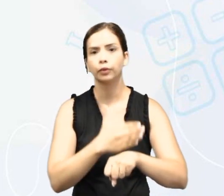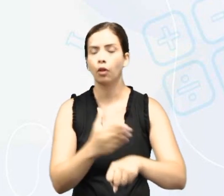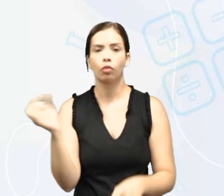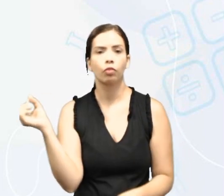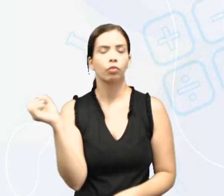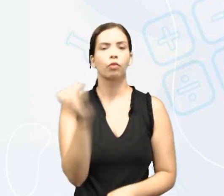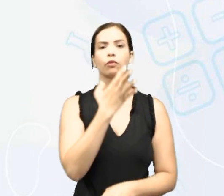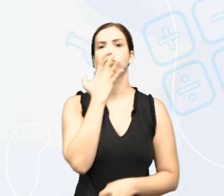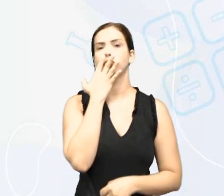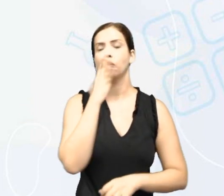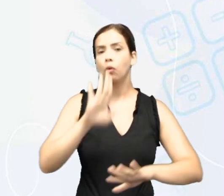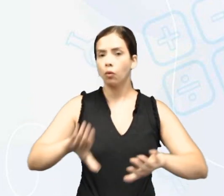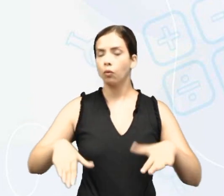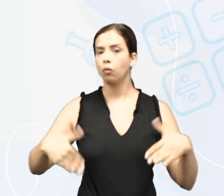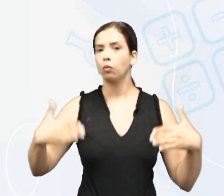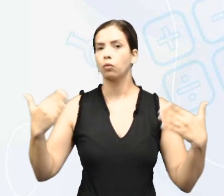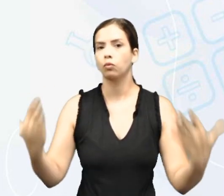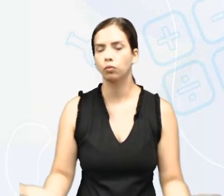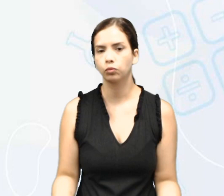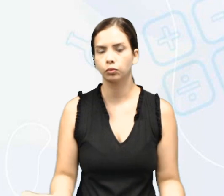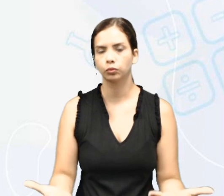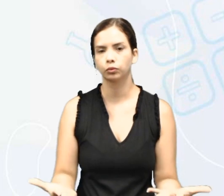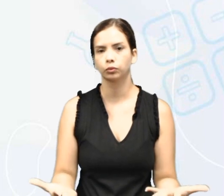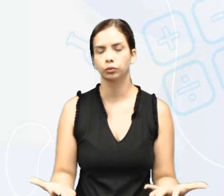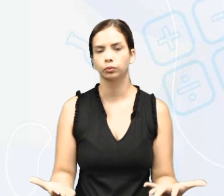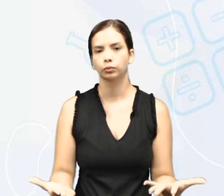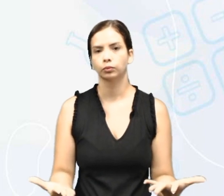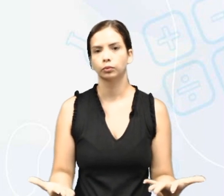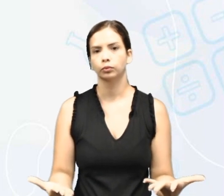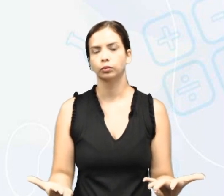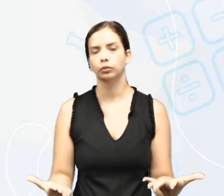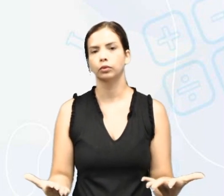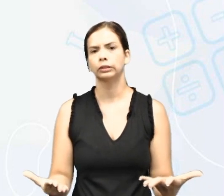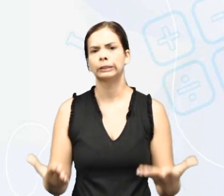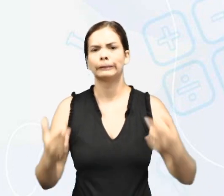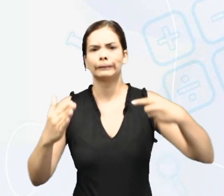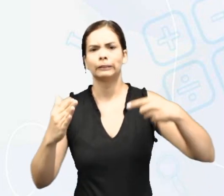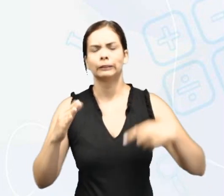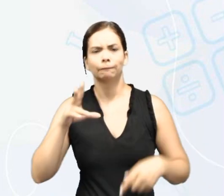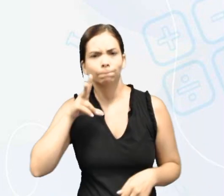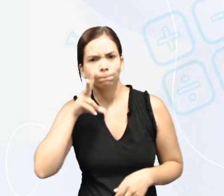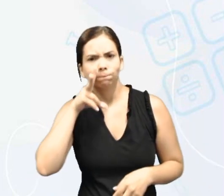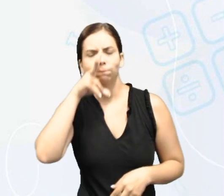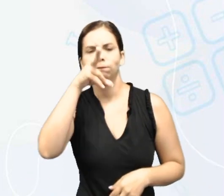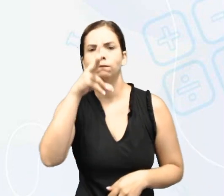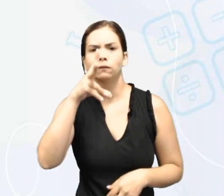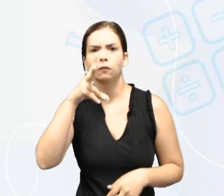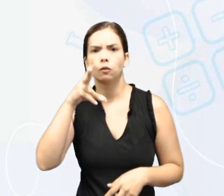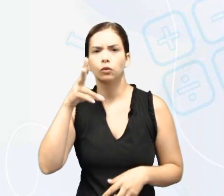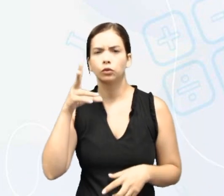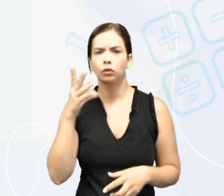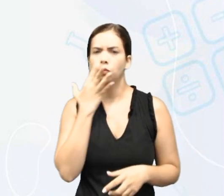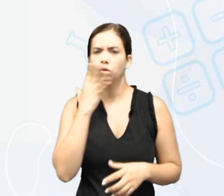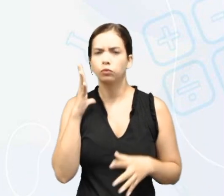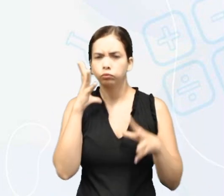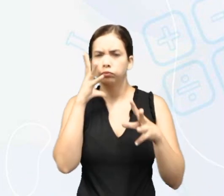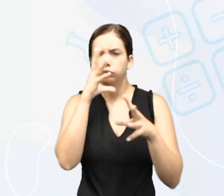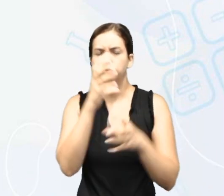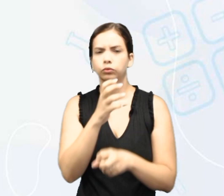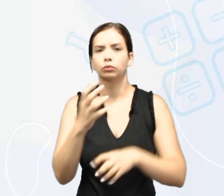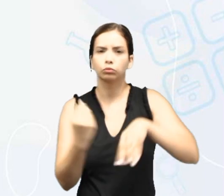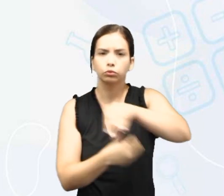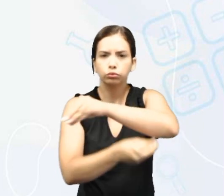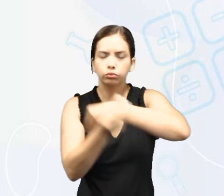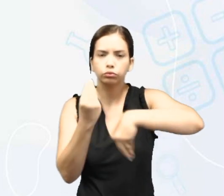novas cores. Então, quando você tiver com a sua máxima intensidade, né? Quando você tiver a mistura de tonalidades, de